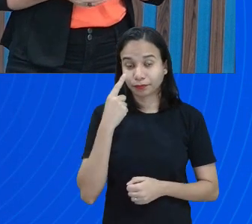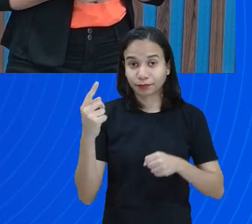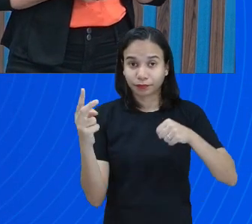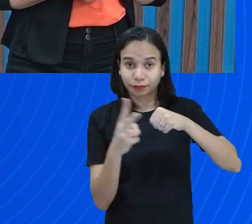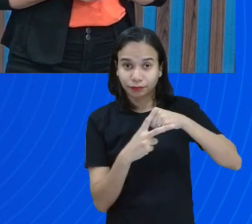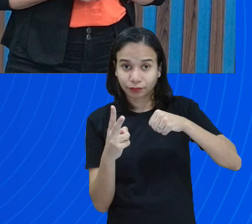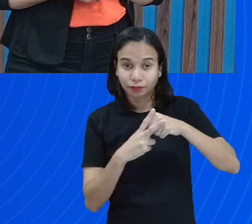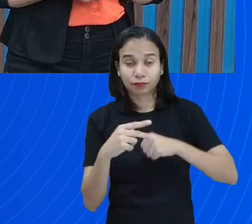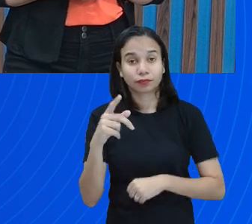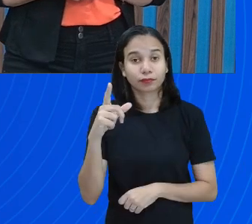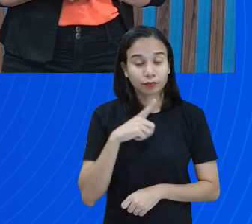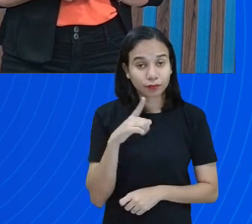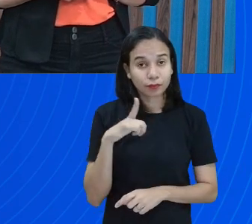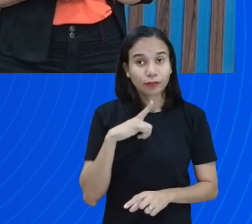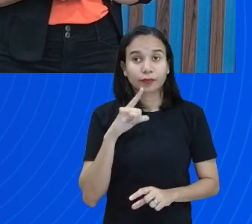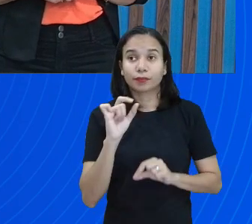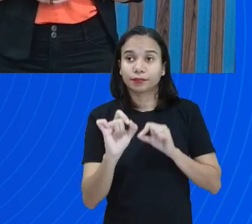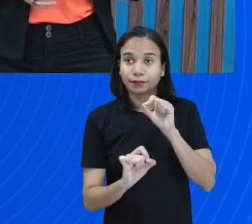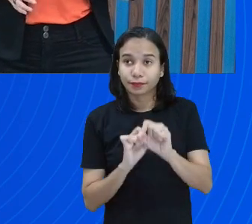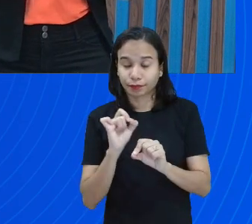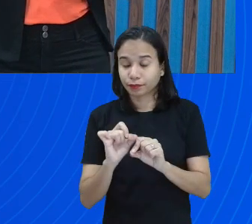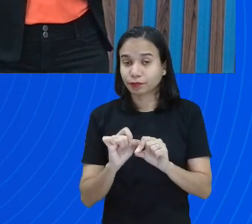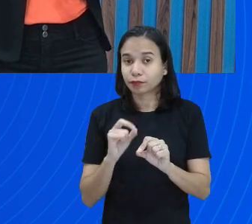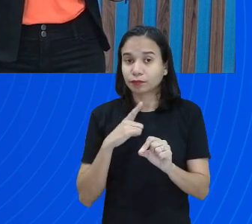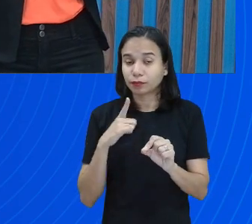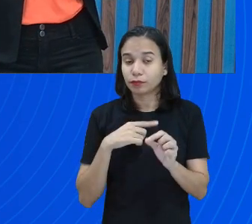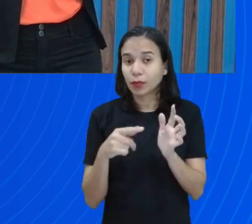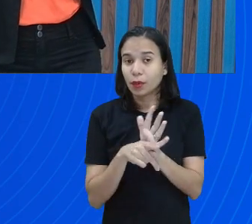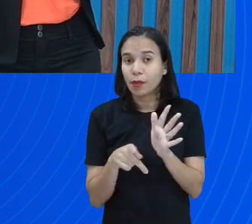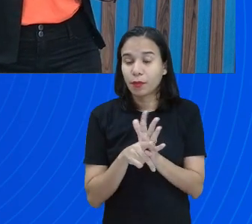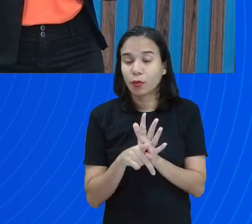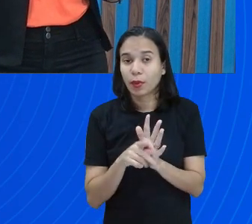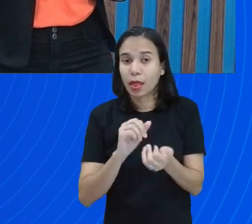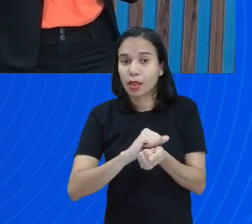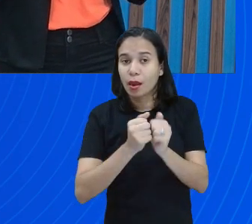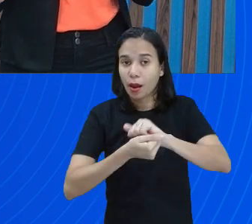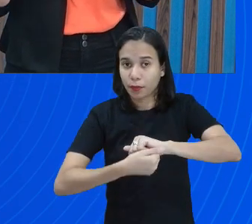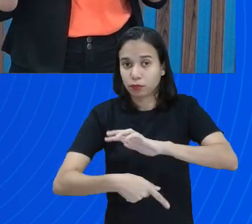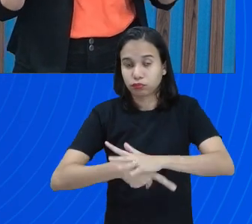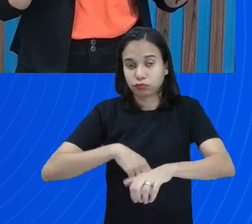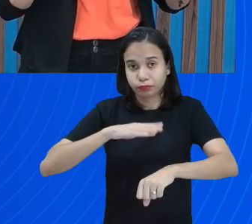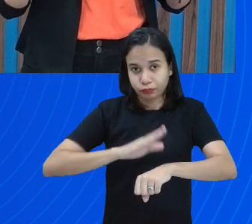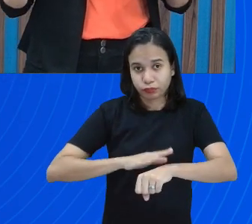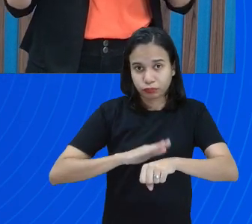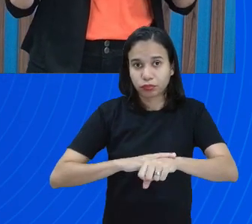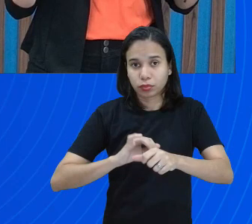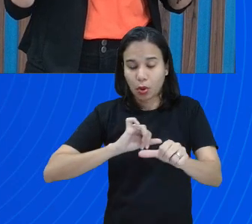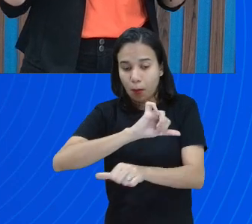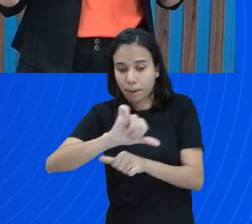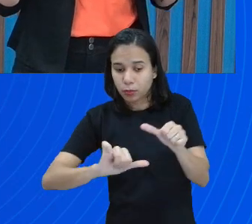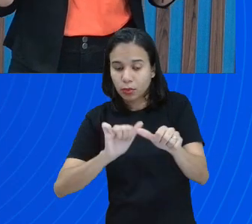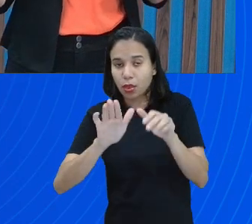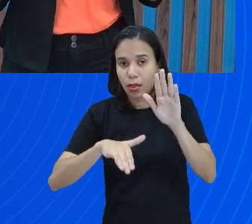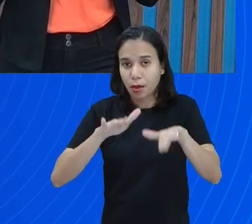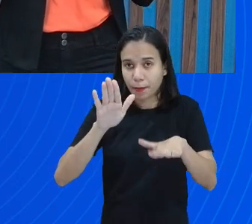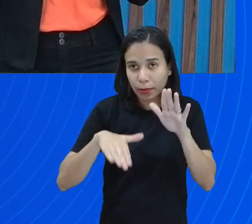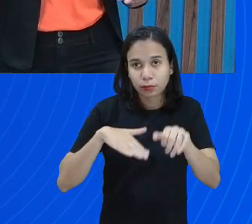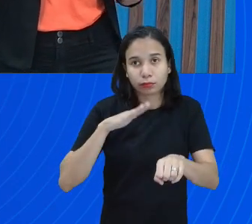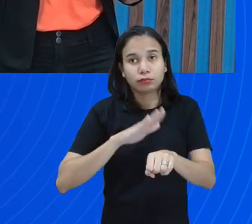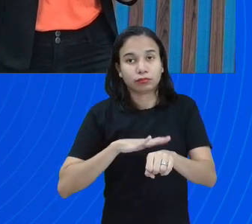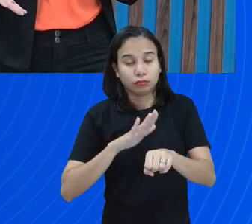Gente, os verbos possuem as suas flexões, ou seja, eles mudam de acordo